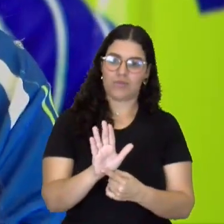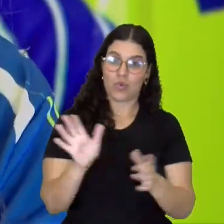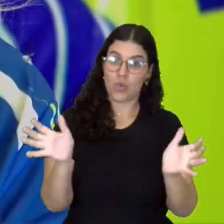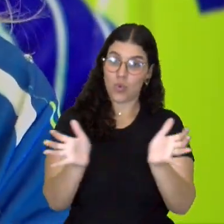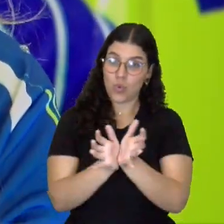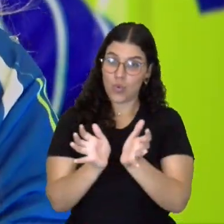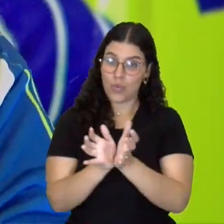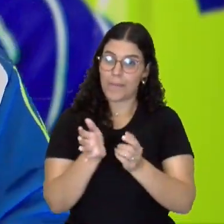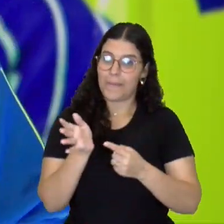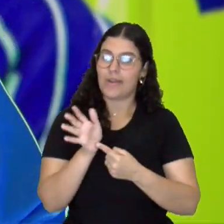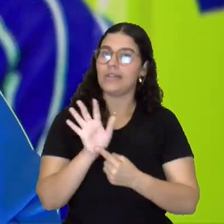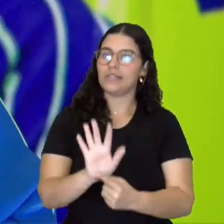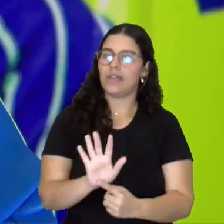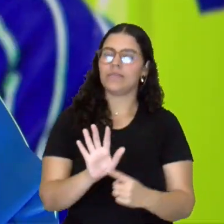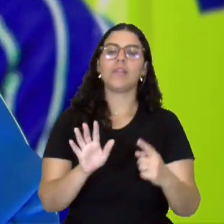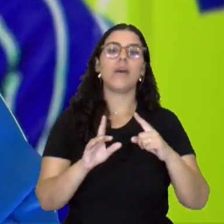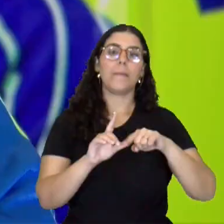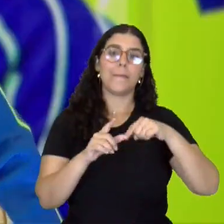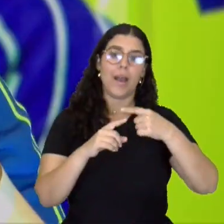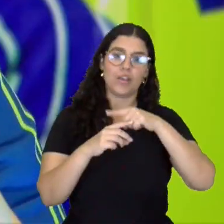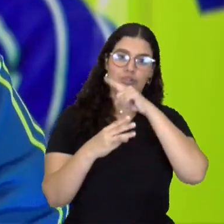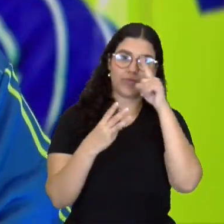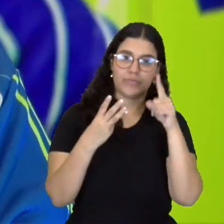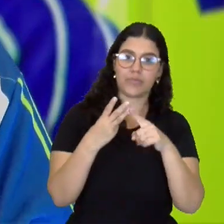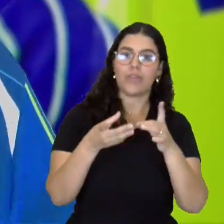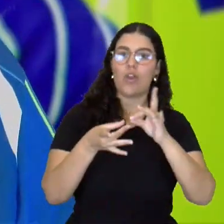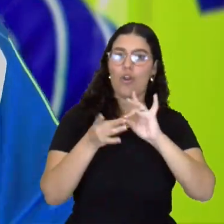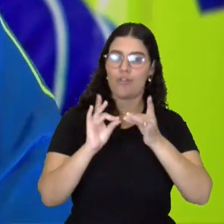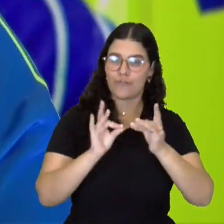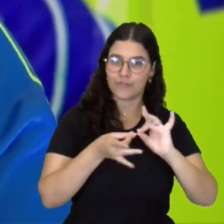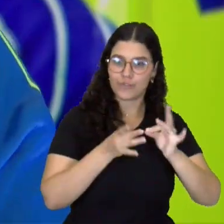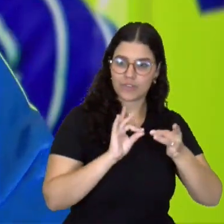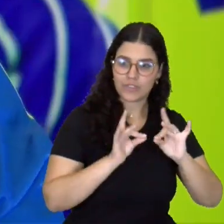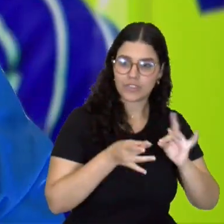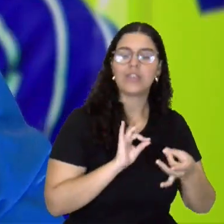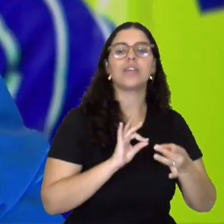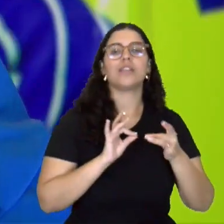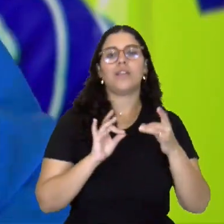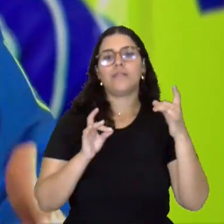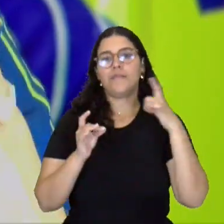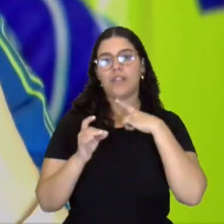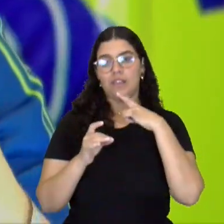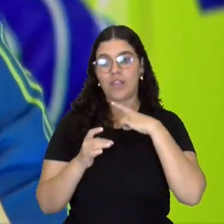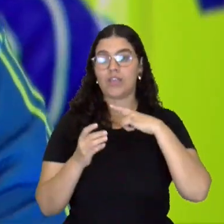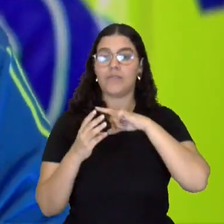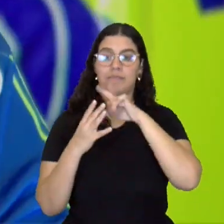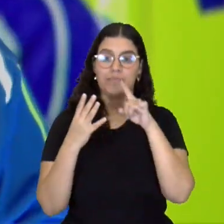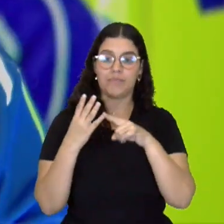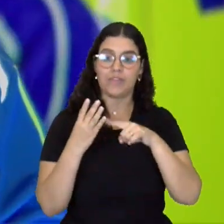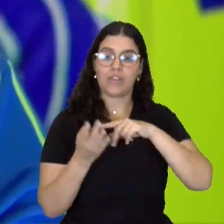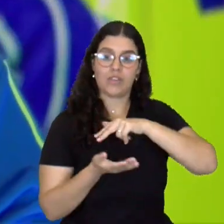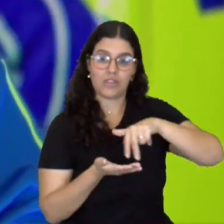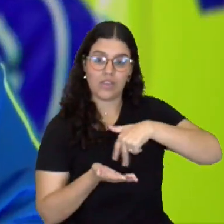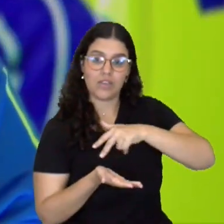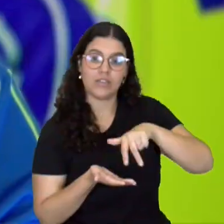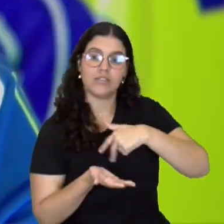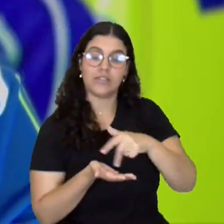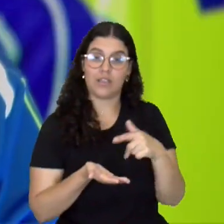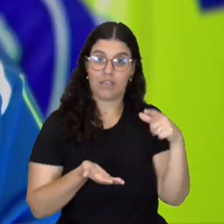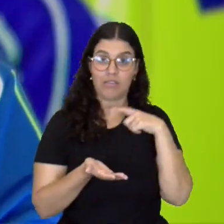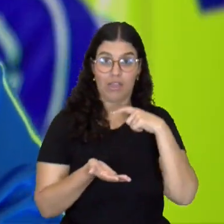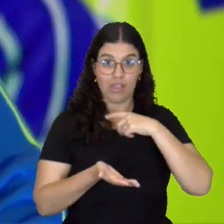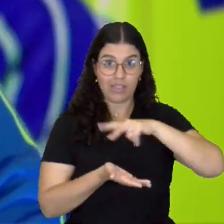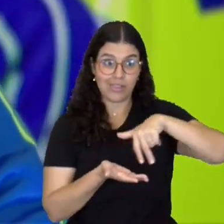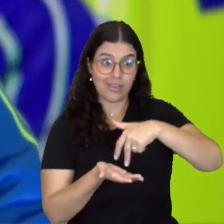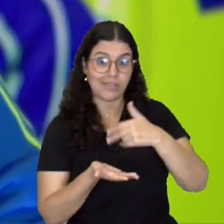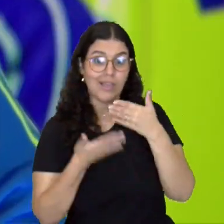as oficinas, como eu falei, de tecnologia, a gente tem a parte da dança, que nós temos aqui o nosso maior